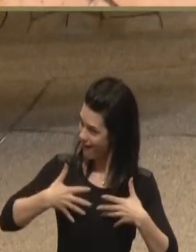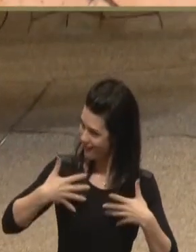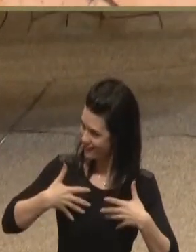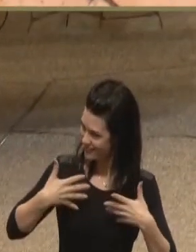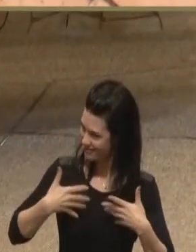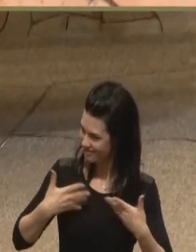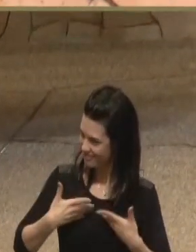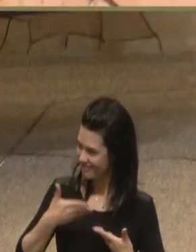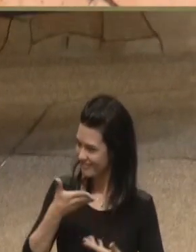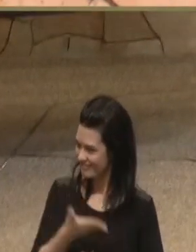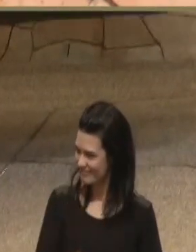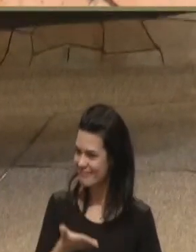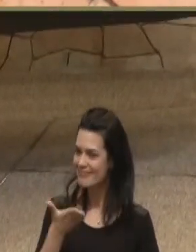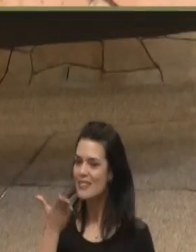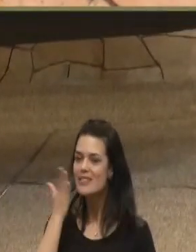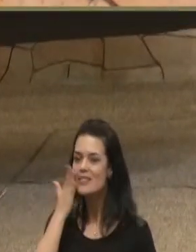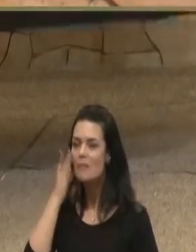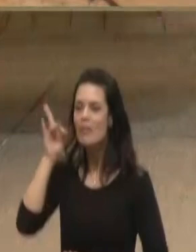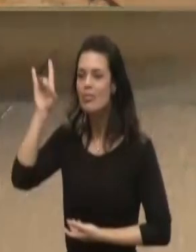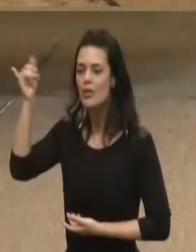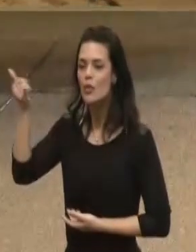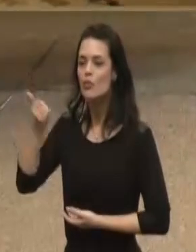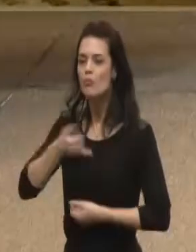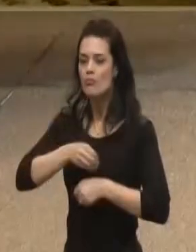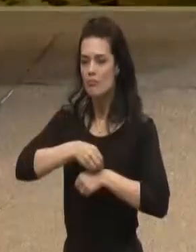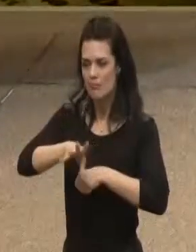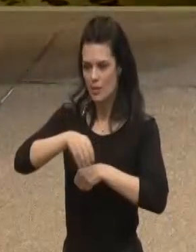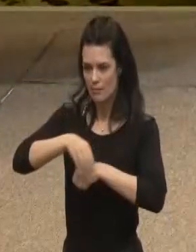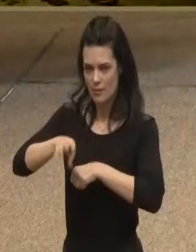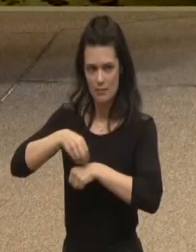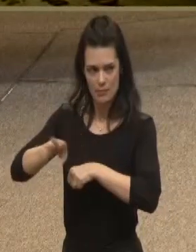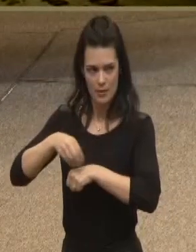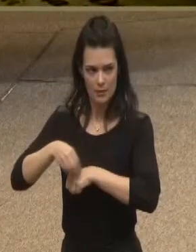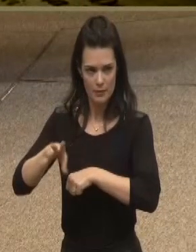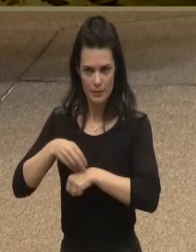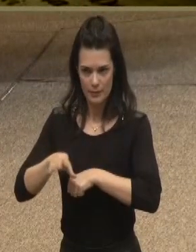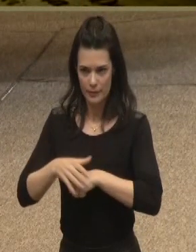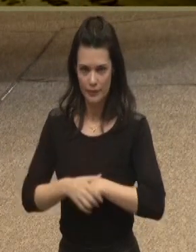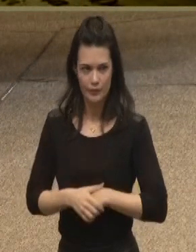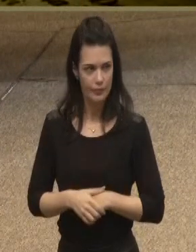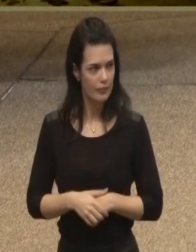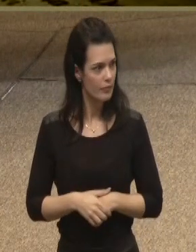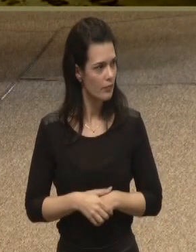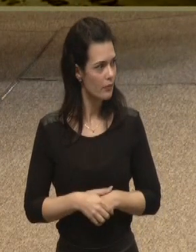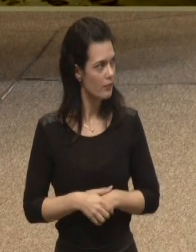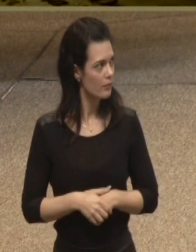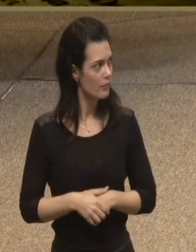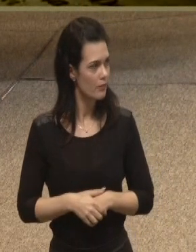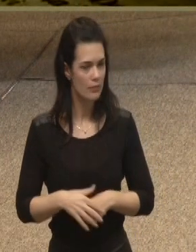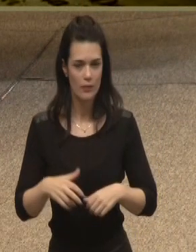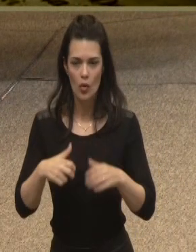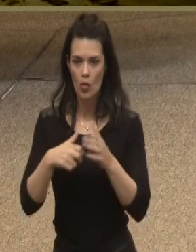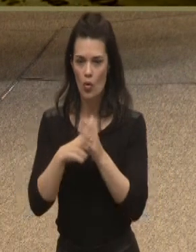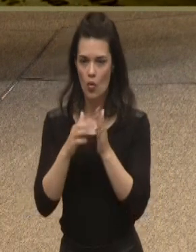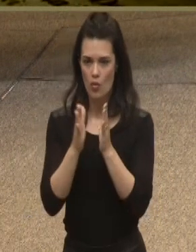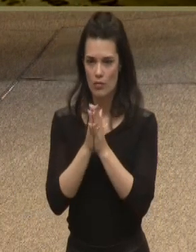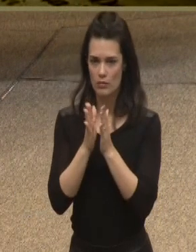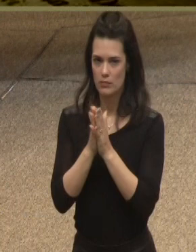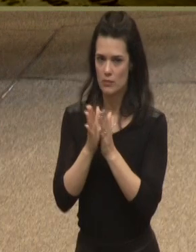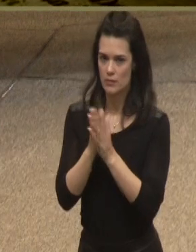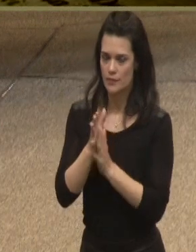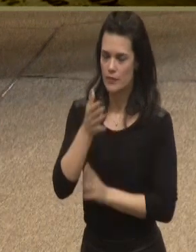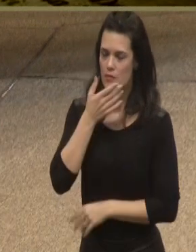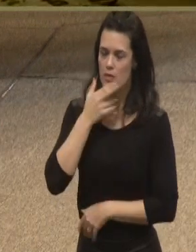ouviremos então a palavra que Deus tem colocado no seu coração. Feche seus olhos, vamos orar mais uma vez. Senhor, usa o teu